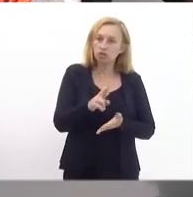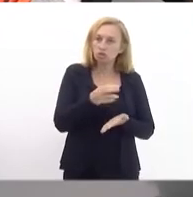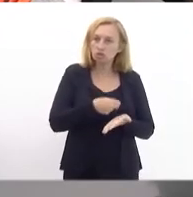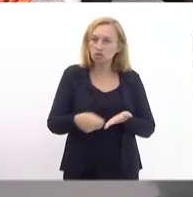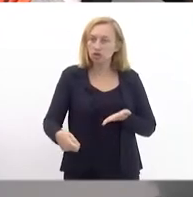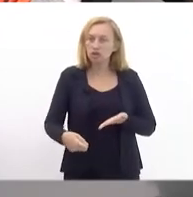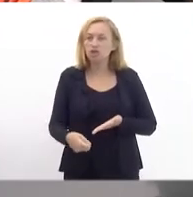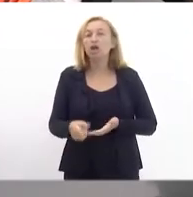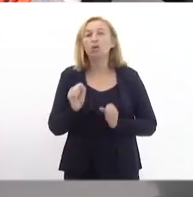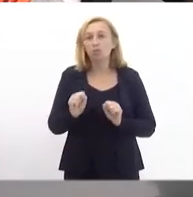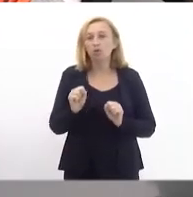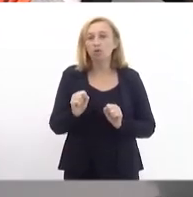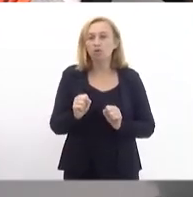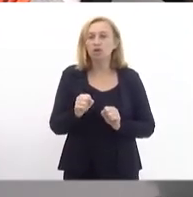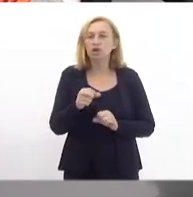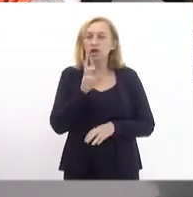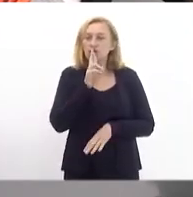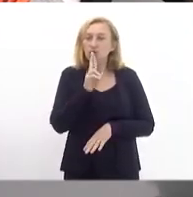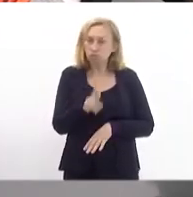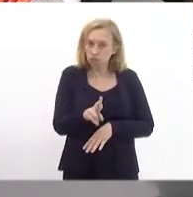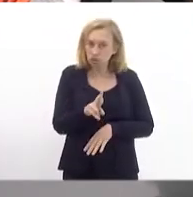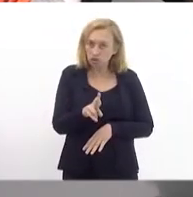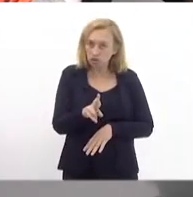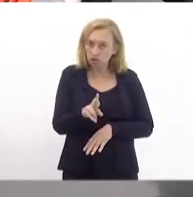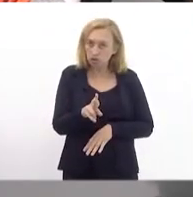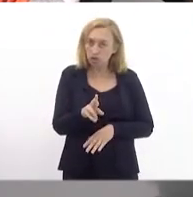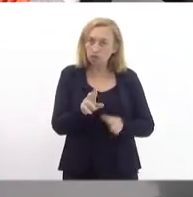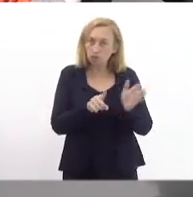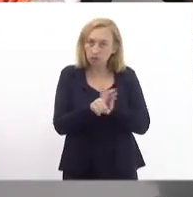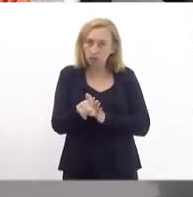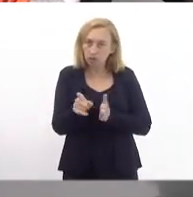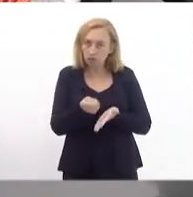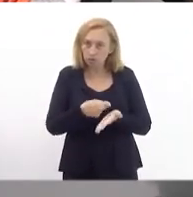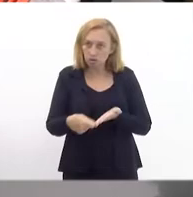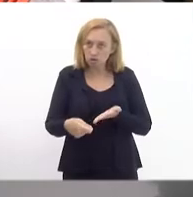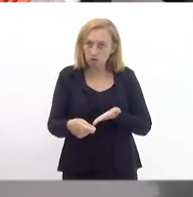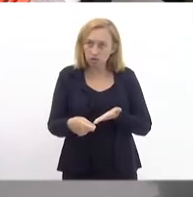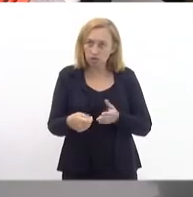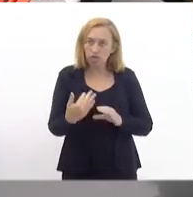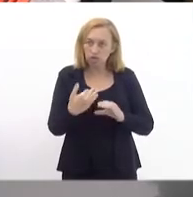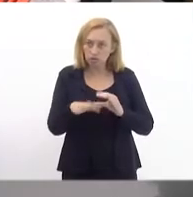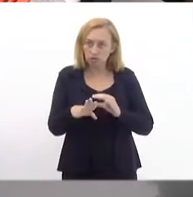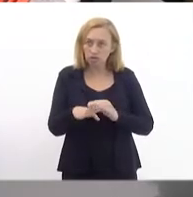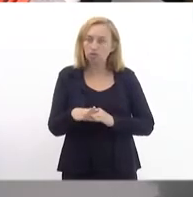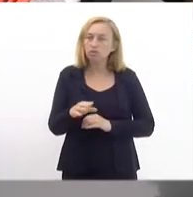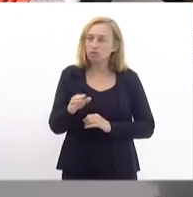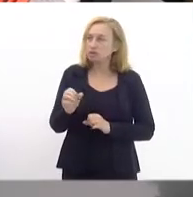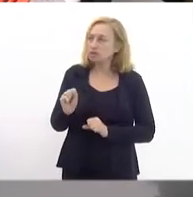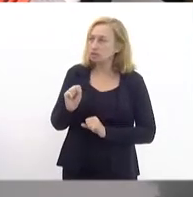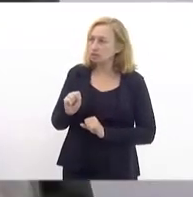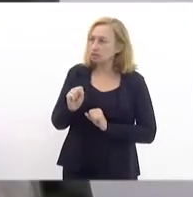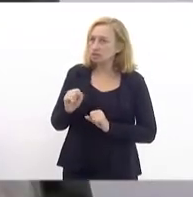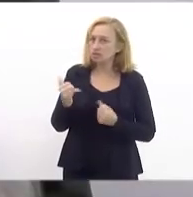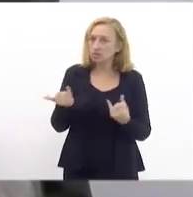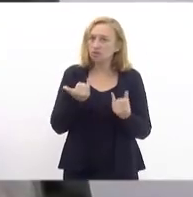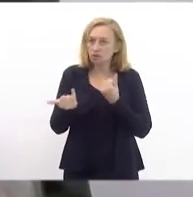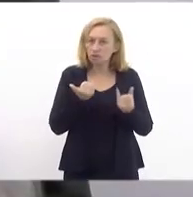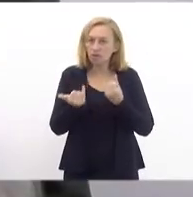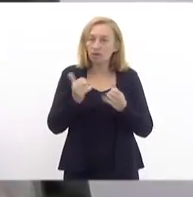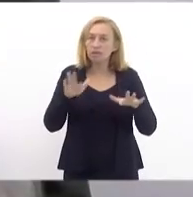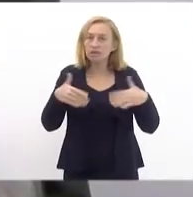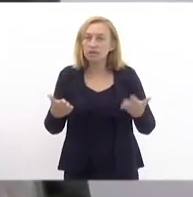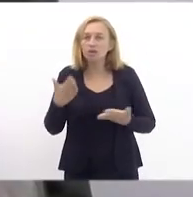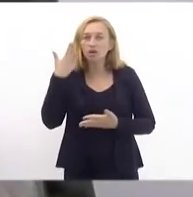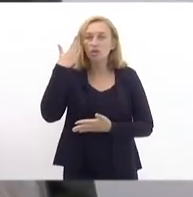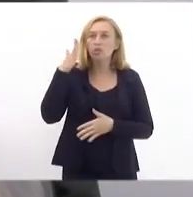entendi. Posso responder posso responder a sua pergunta por escrito. Com gentileza, a CPI está precisando dessa informação. A gente conta com isso para saber qual foi a posição